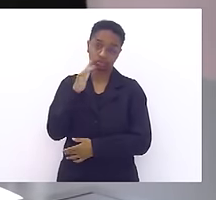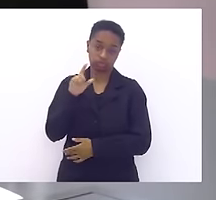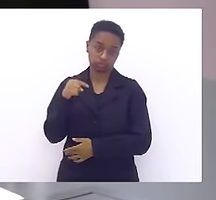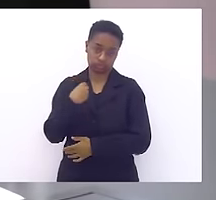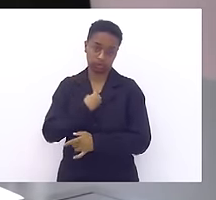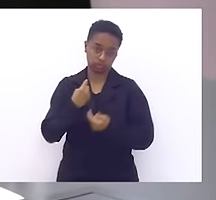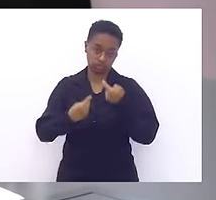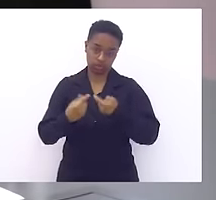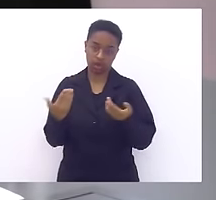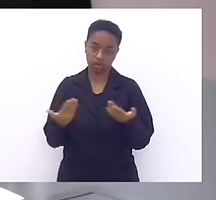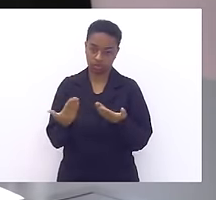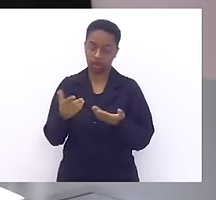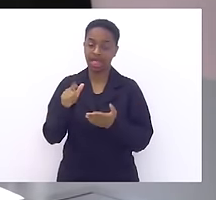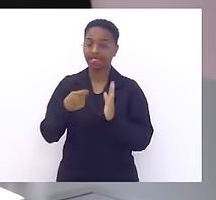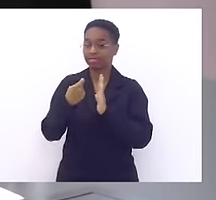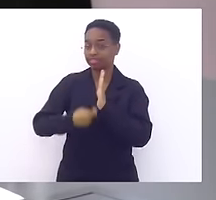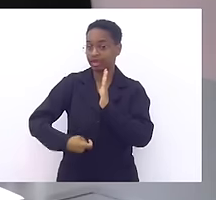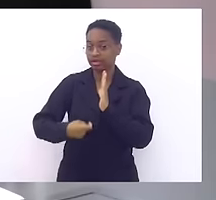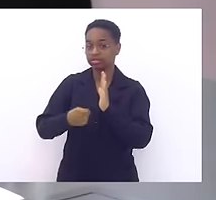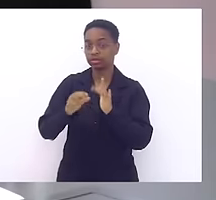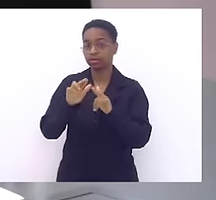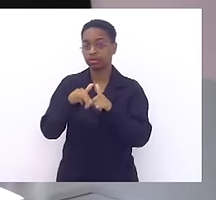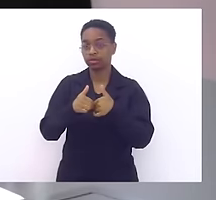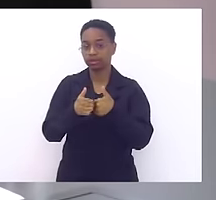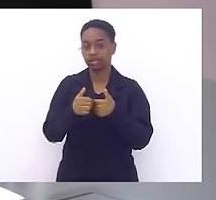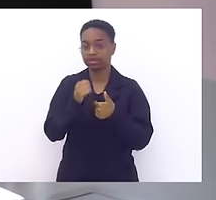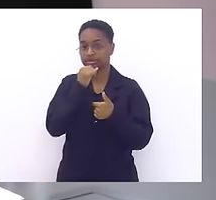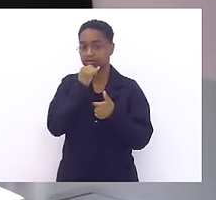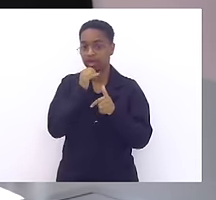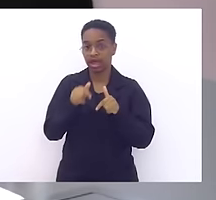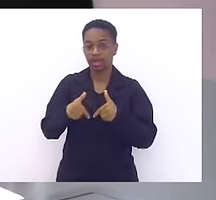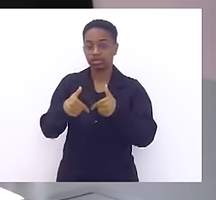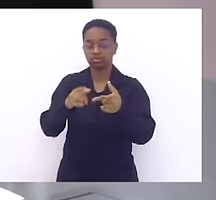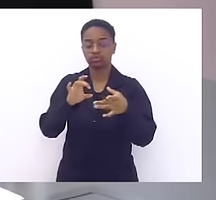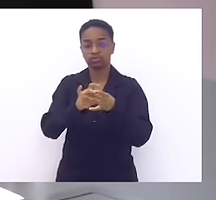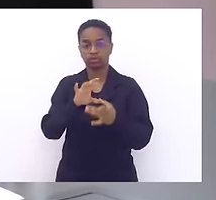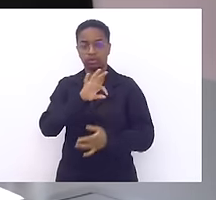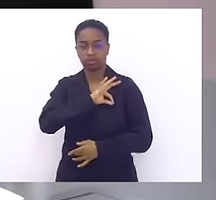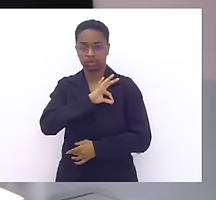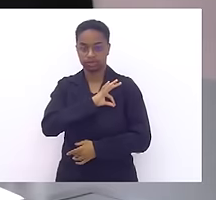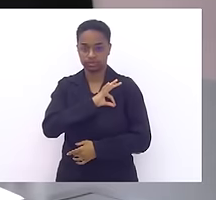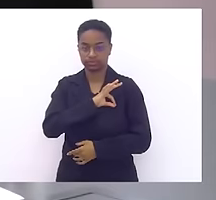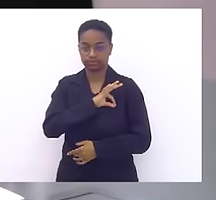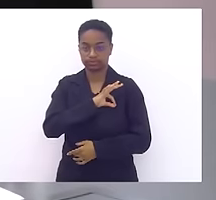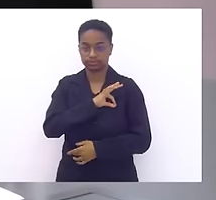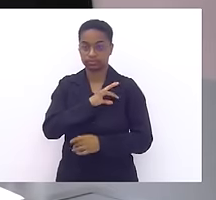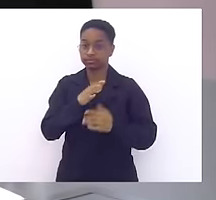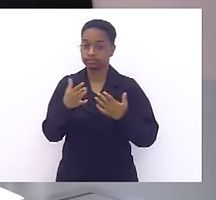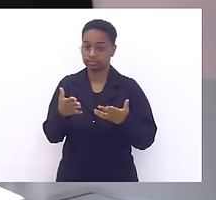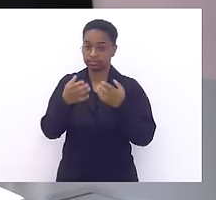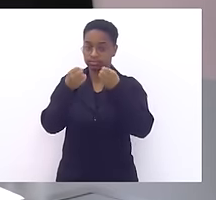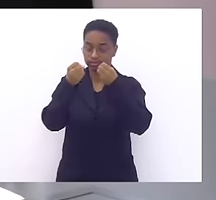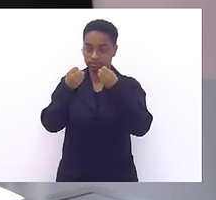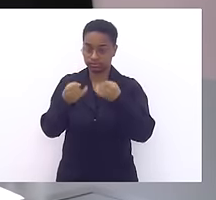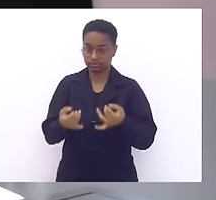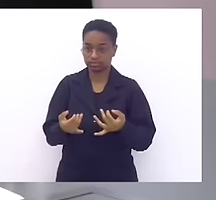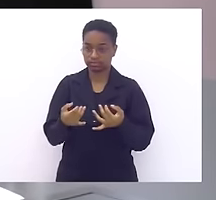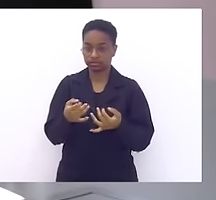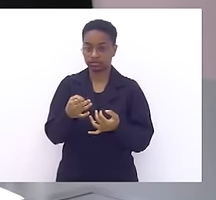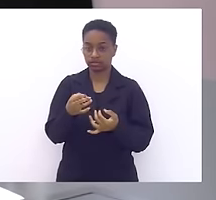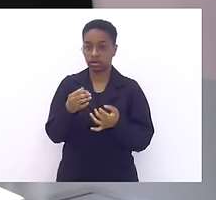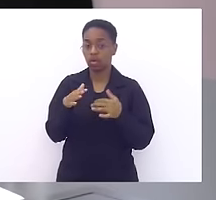é provavelmente a taxa pelo exercício de poder de polícia e essa daí essa esclarecimento exatamente